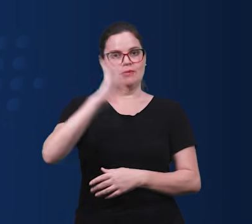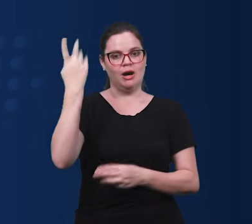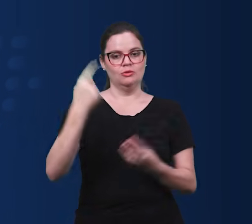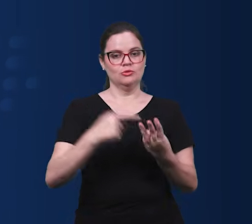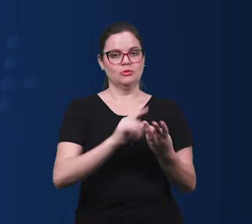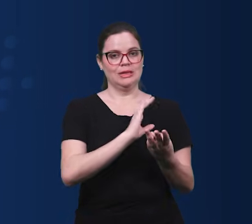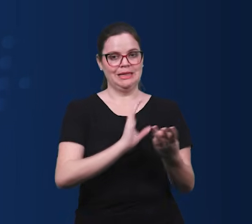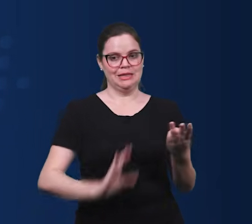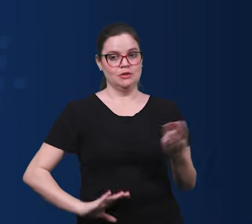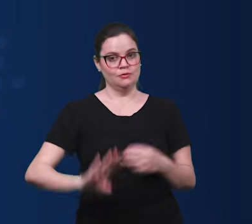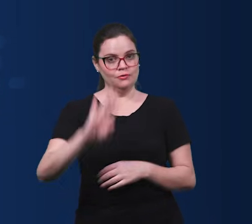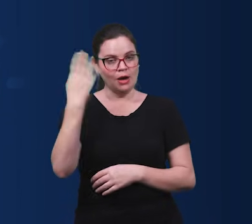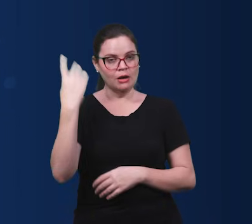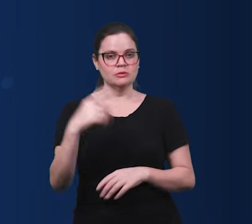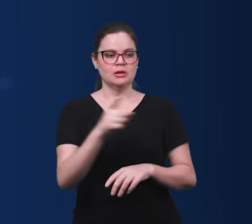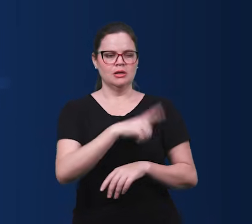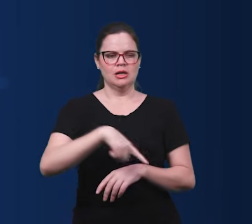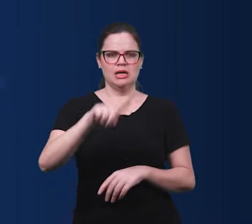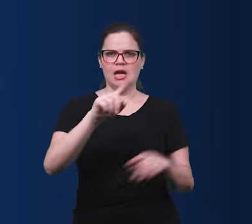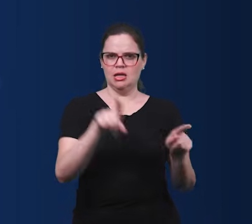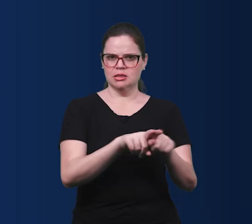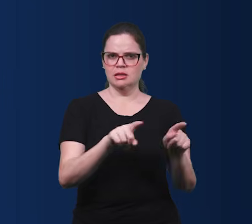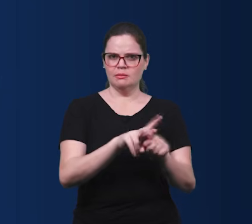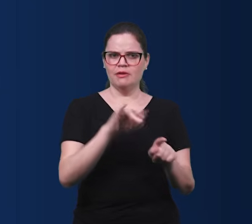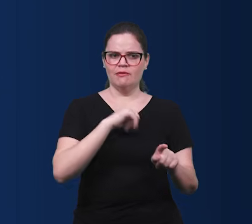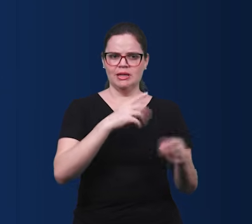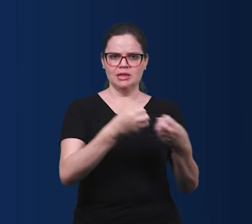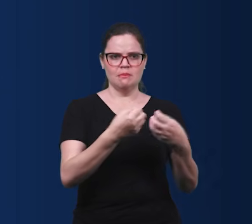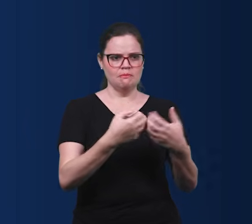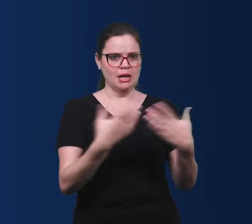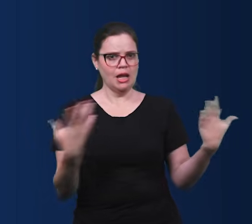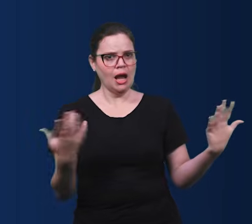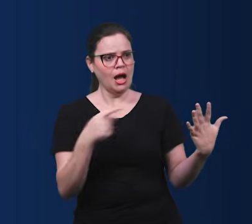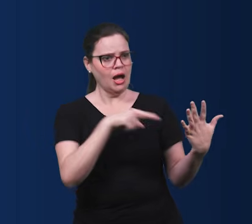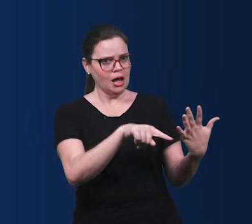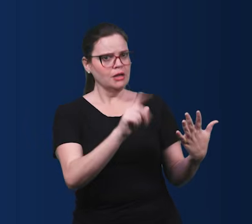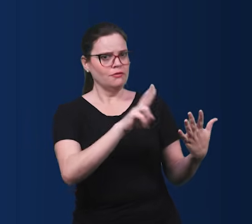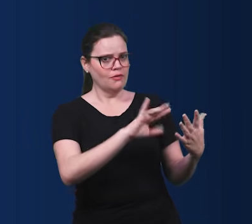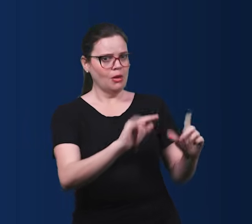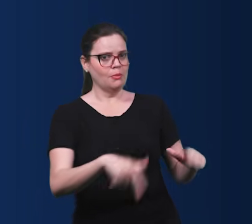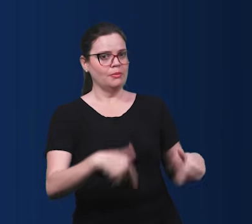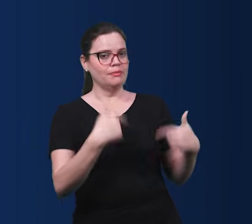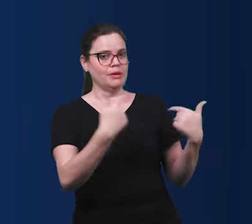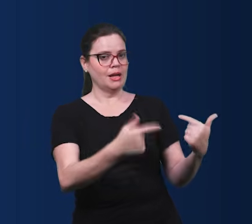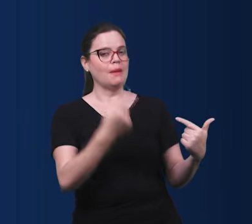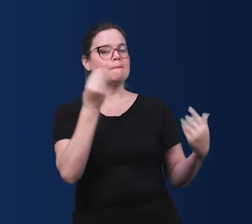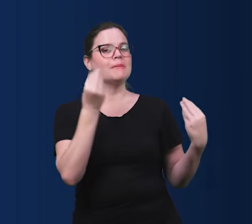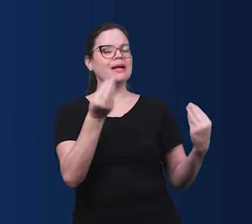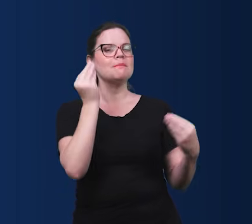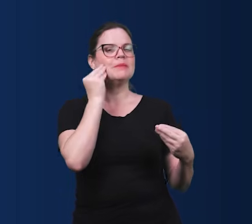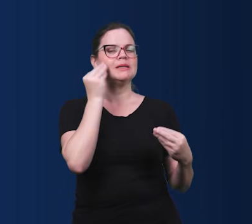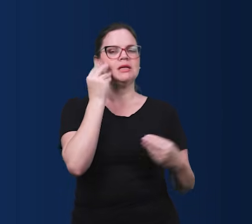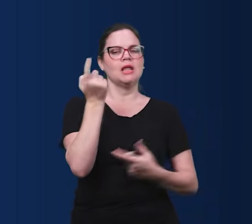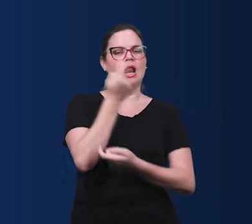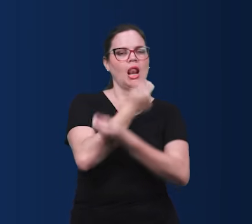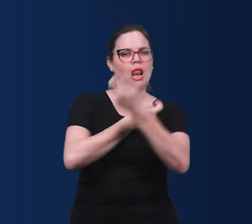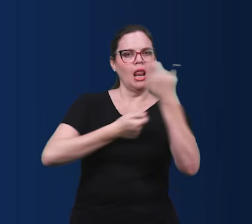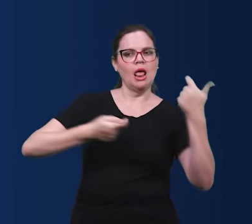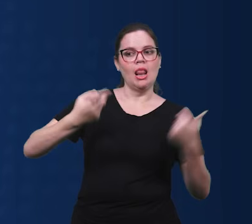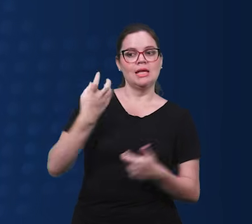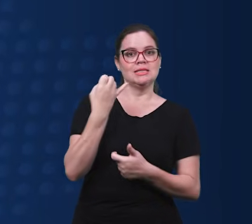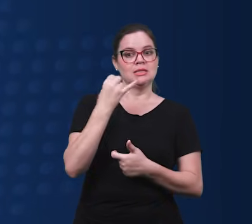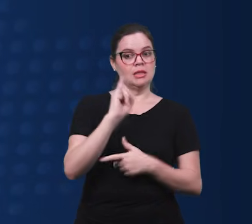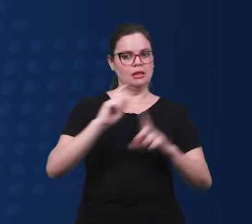falsos profetas e farão tão grandes sinais e prodígios que, se possível fora, enganaria até os escolhidos.